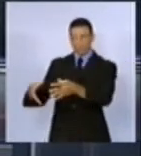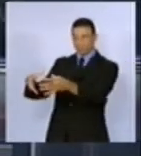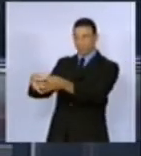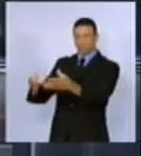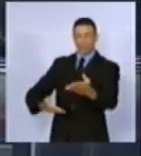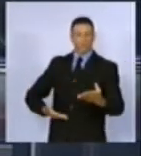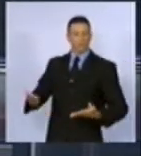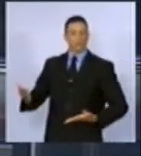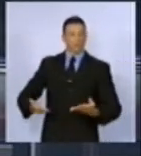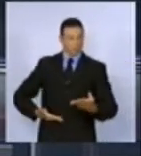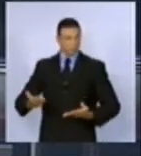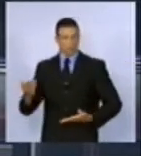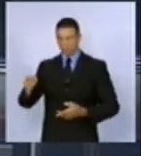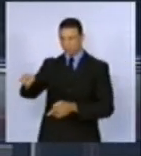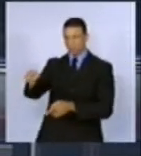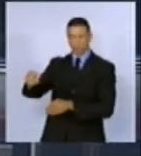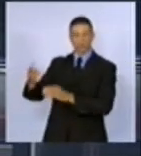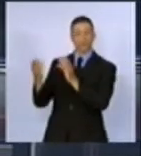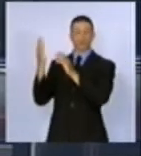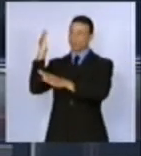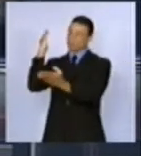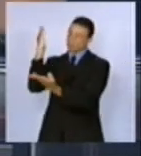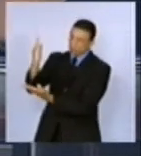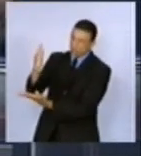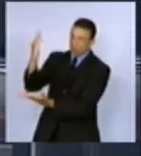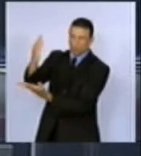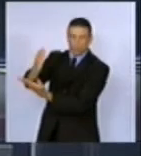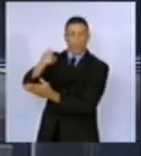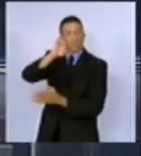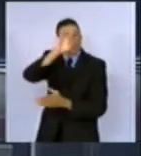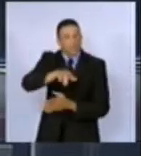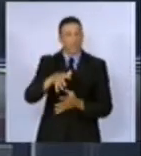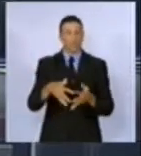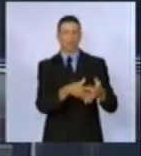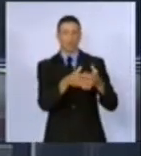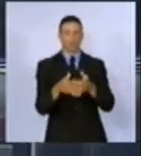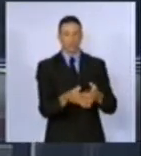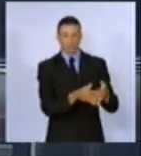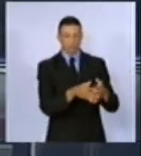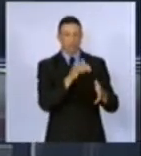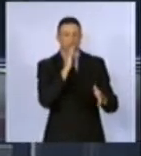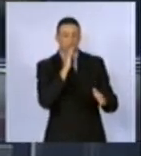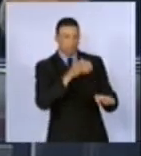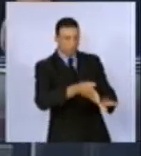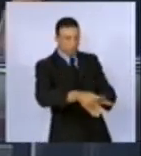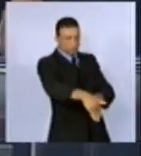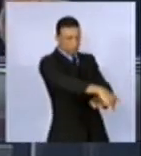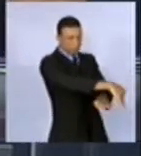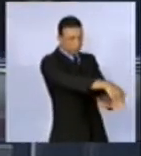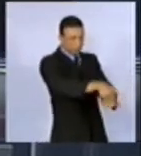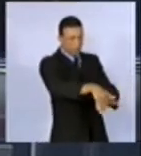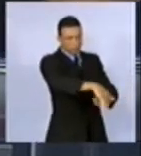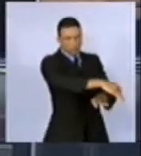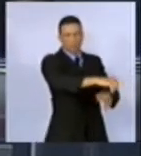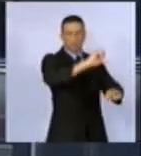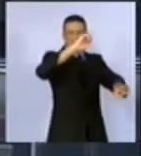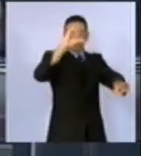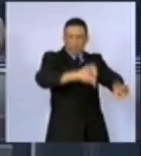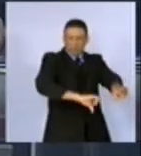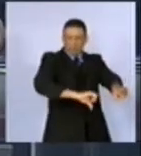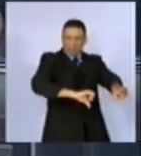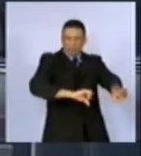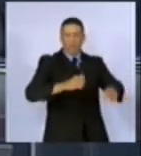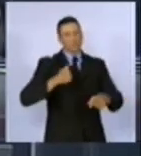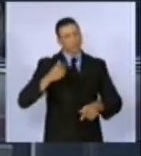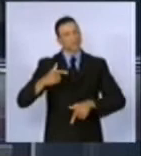estão cortando a pior cana tem na usina qual que é aquela que a máquina não entra curva de nínive beira de carregador essa